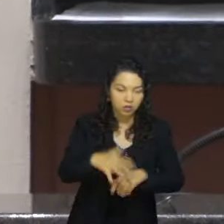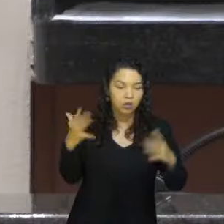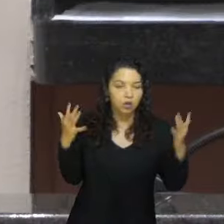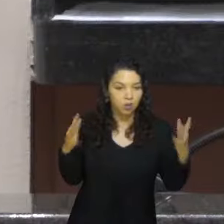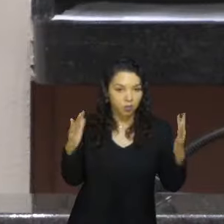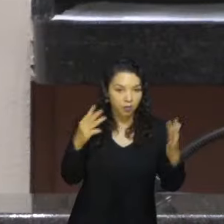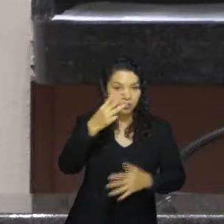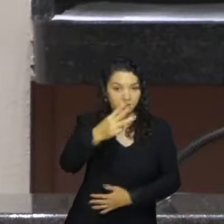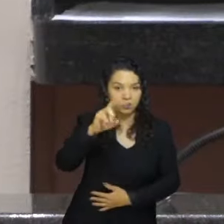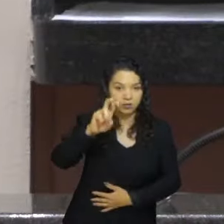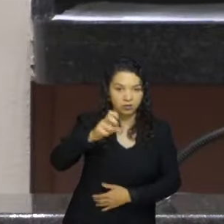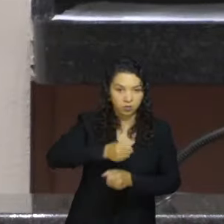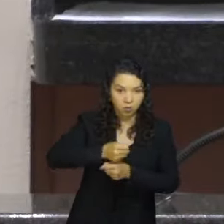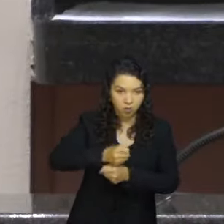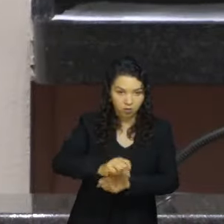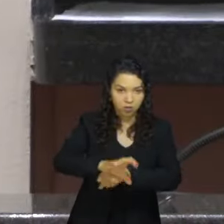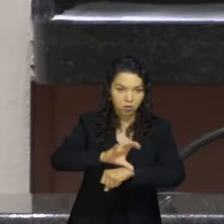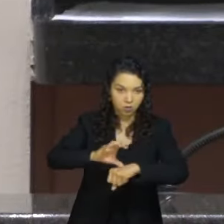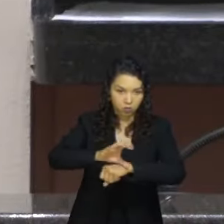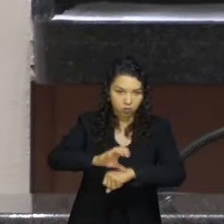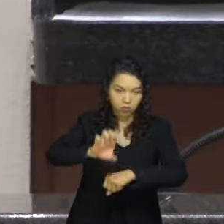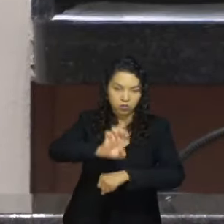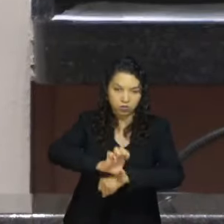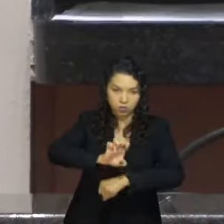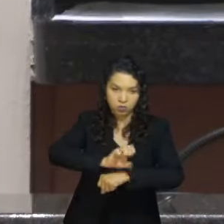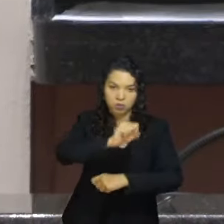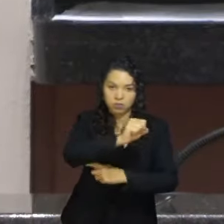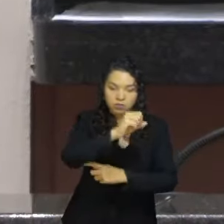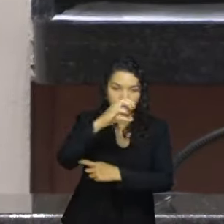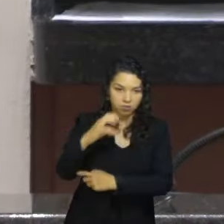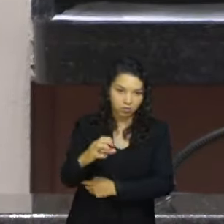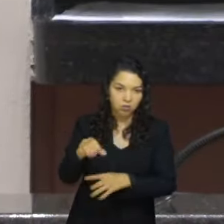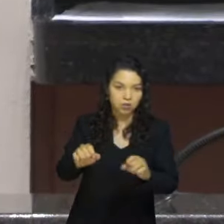35 anos da Constituição Estadual de Santa Catarina. Está encerrada a sessão.